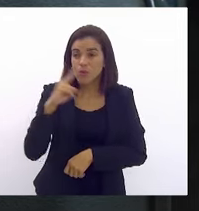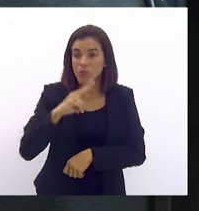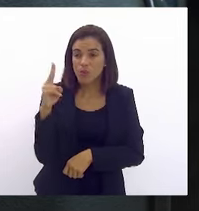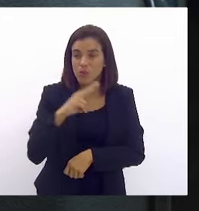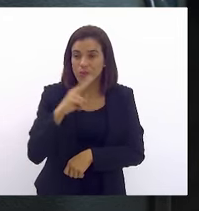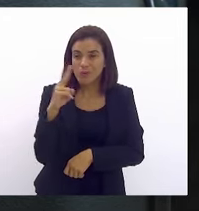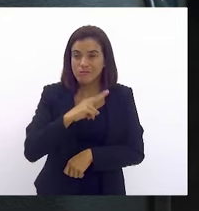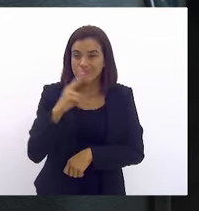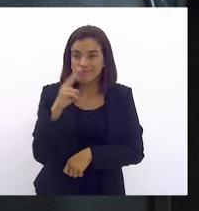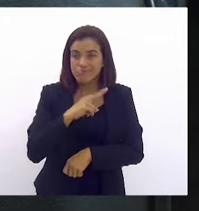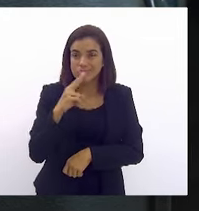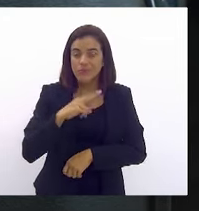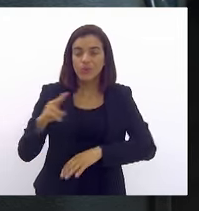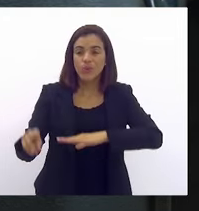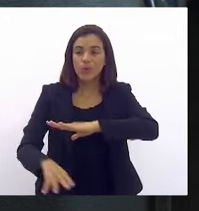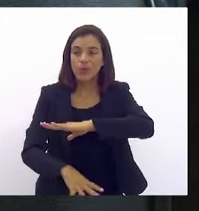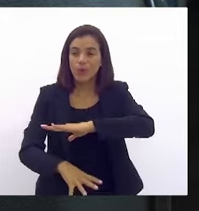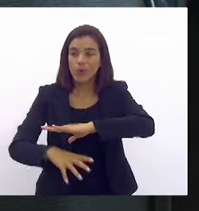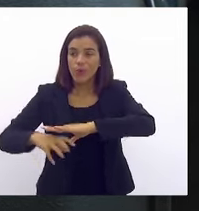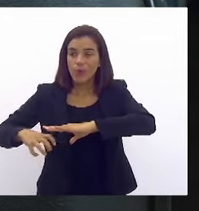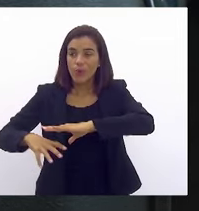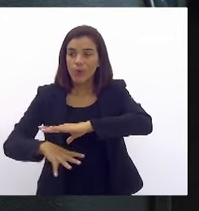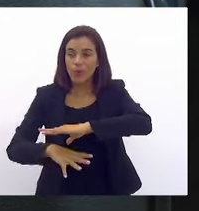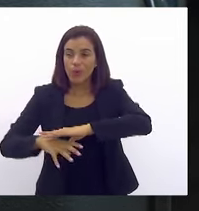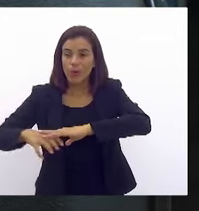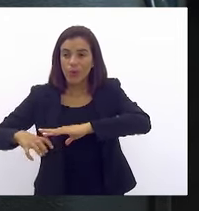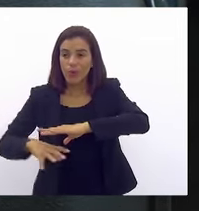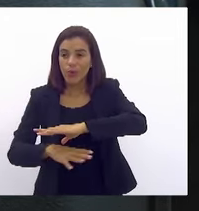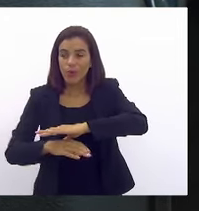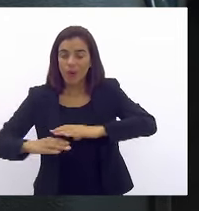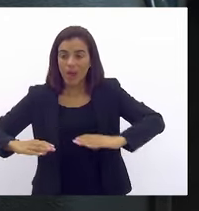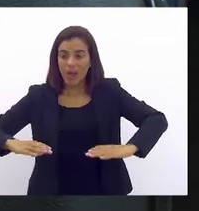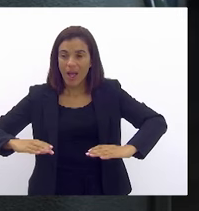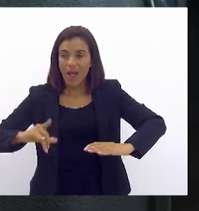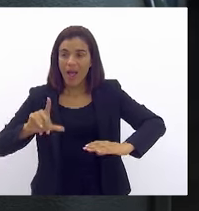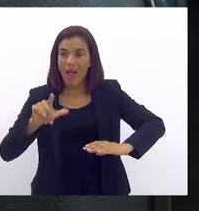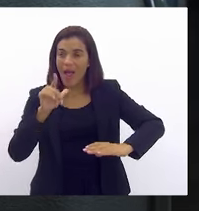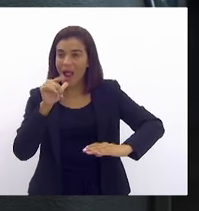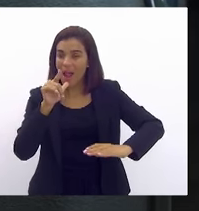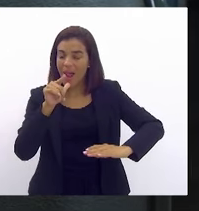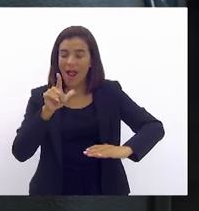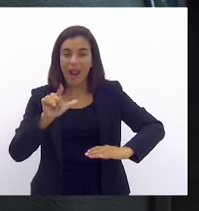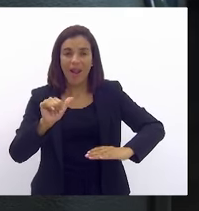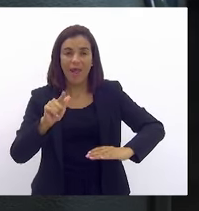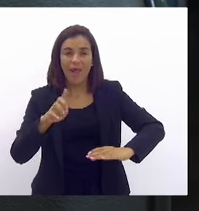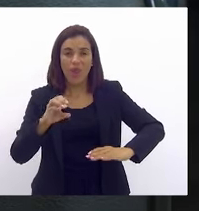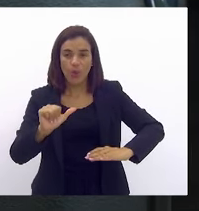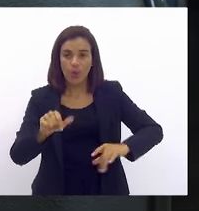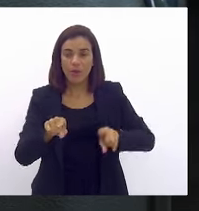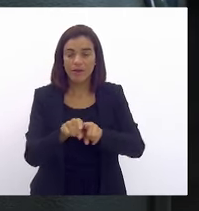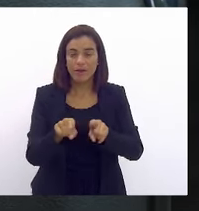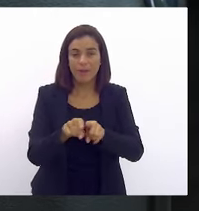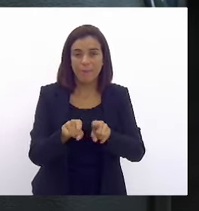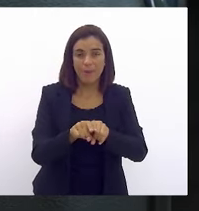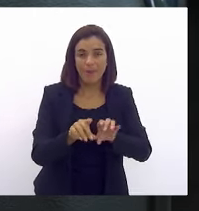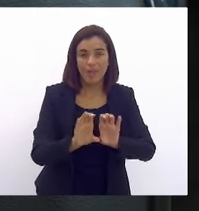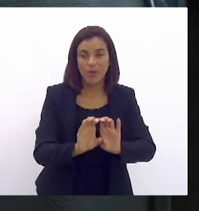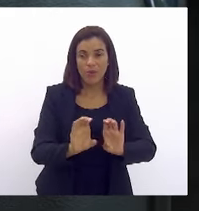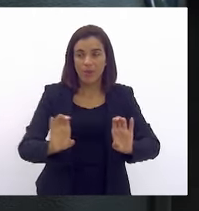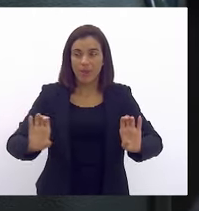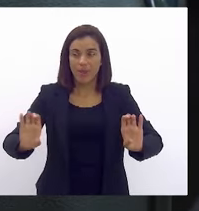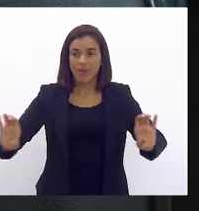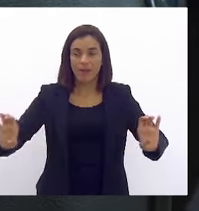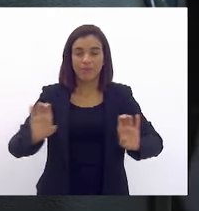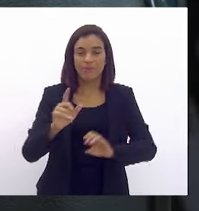do desassoreamento das lagoas, dos canais de Itaipuaçu e de Ponta